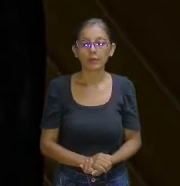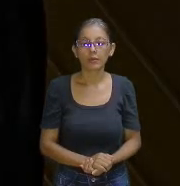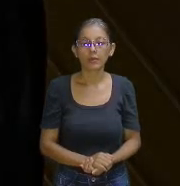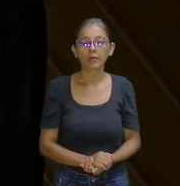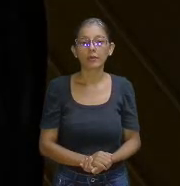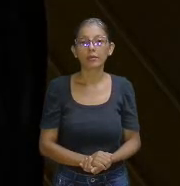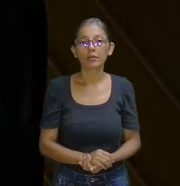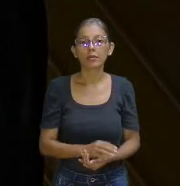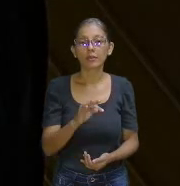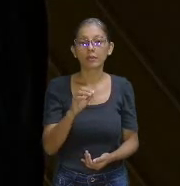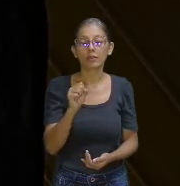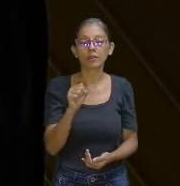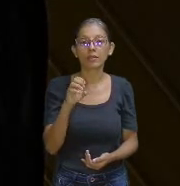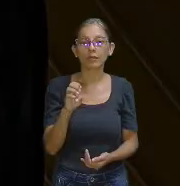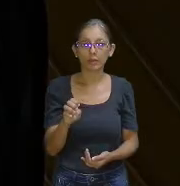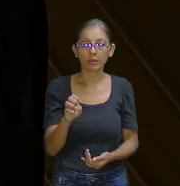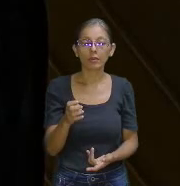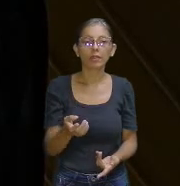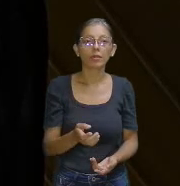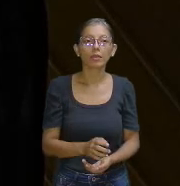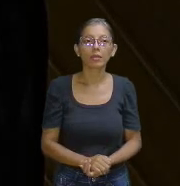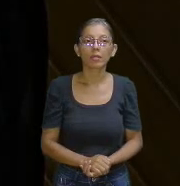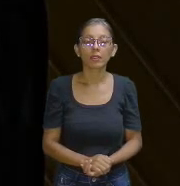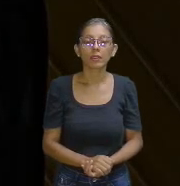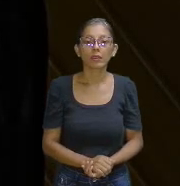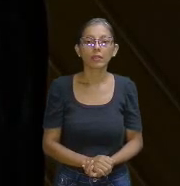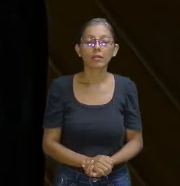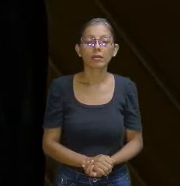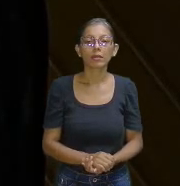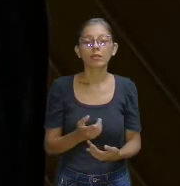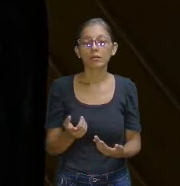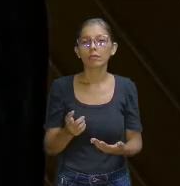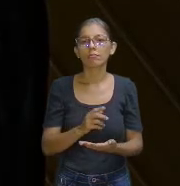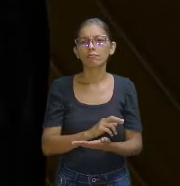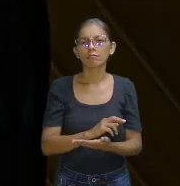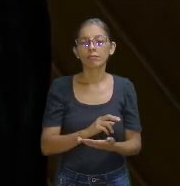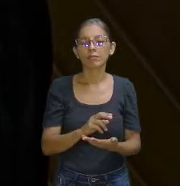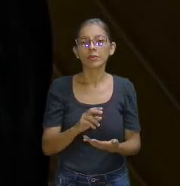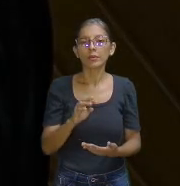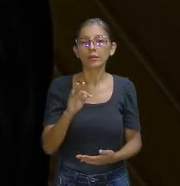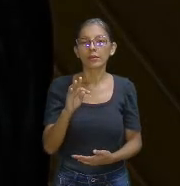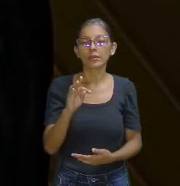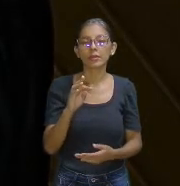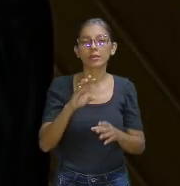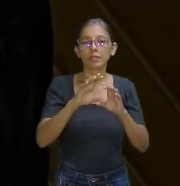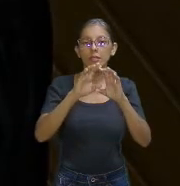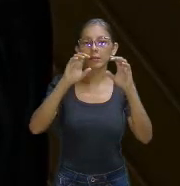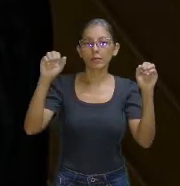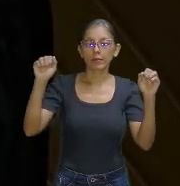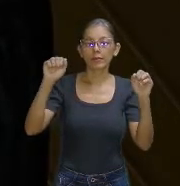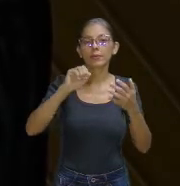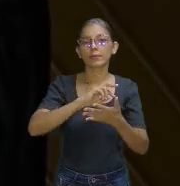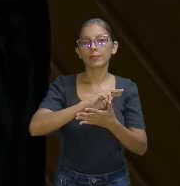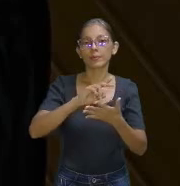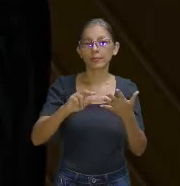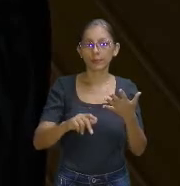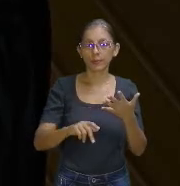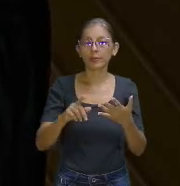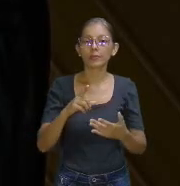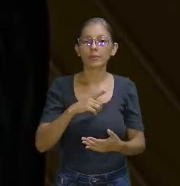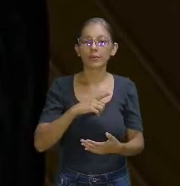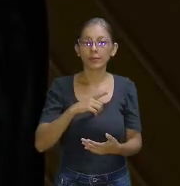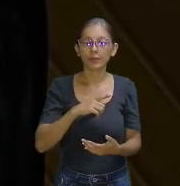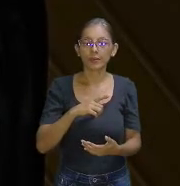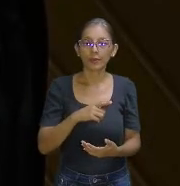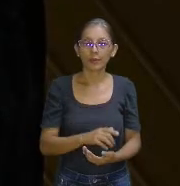TSE, do Tribunal Regional Eleitoral do Paraná, do Tribunal Regional Eleitoral do Rio de Janeiro e do Tribunal Regional Eleitoral